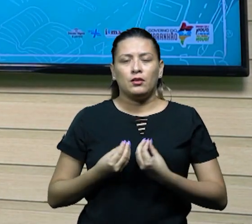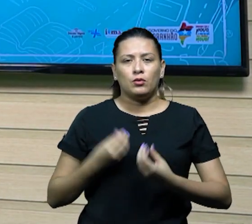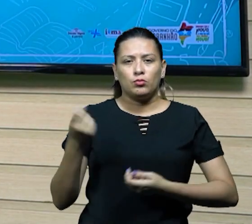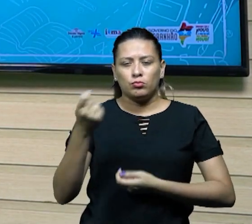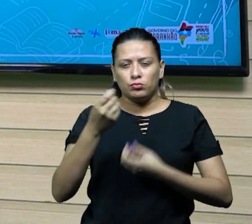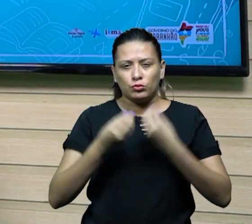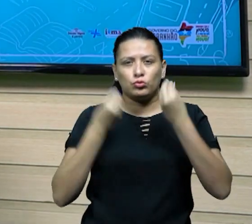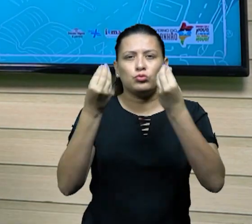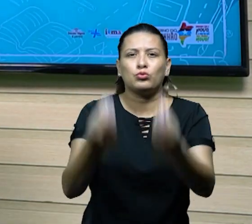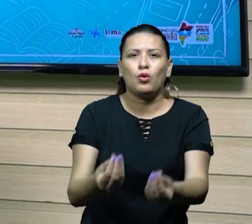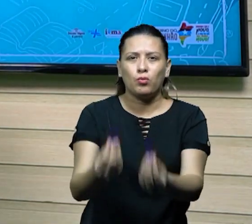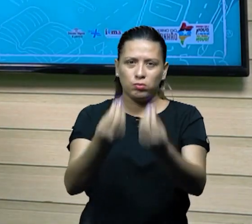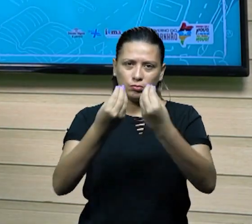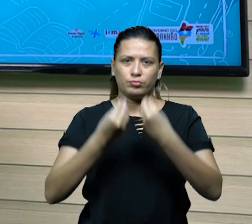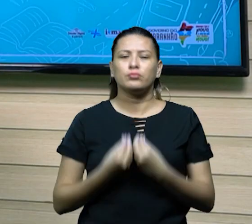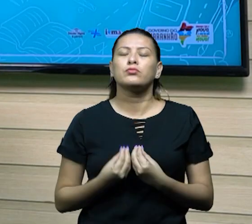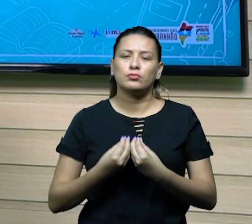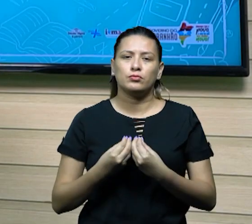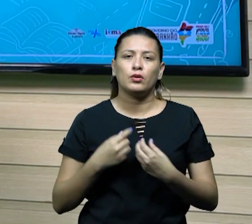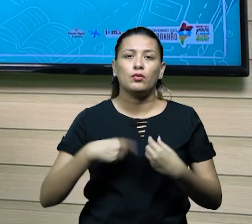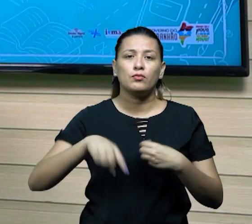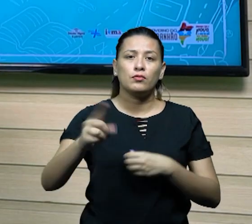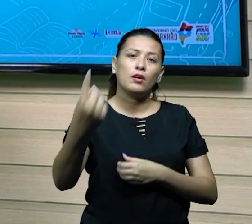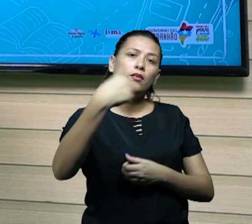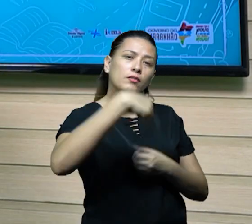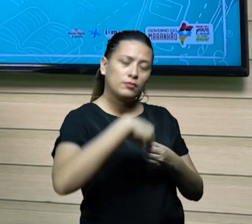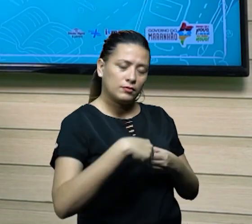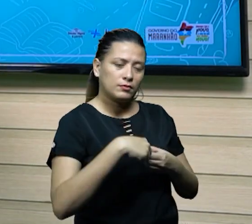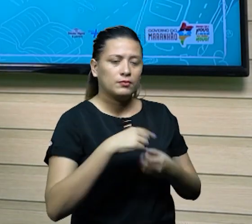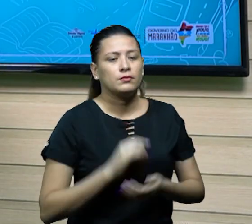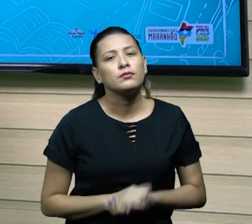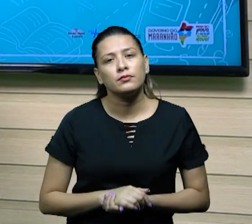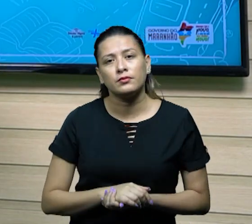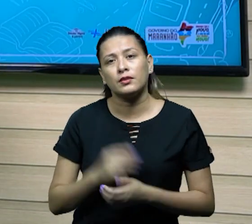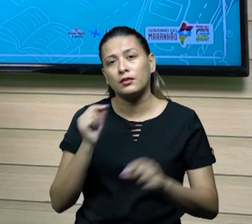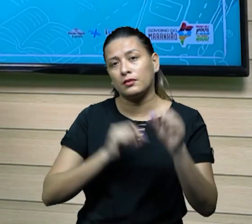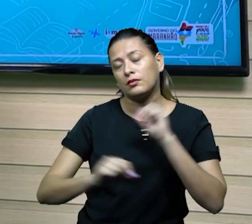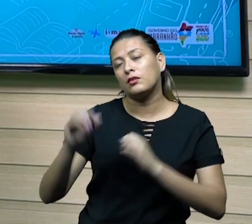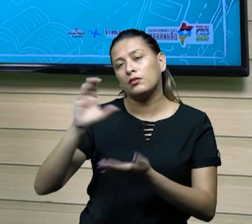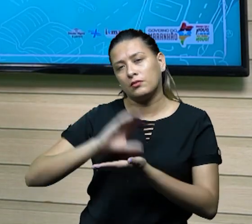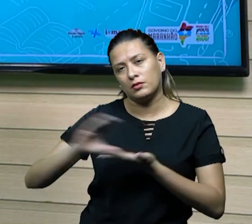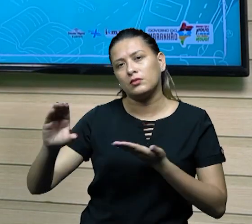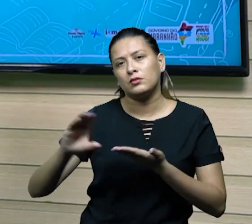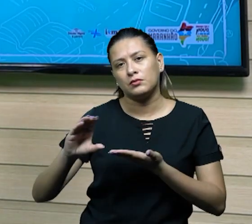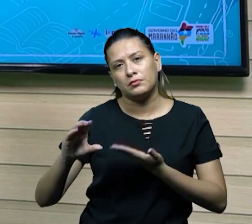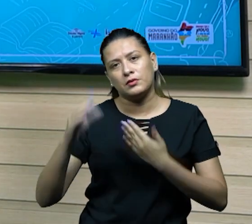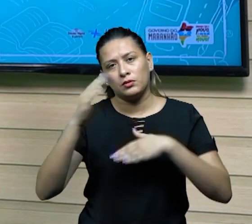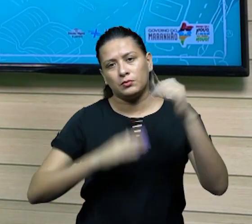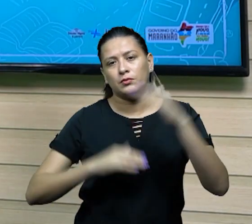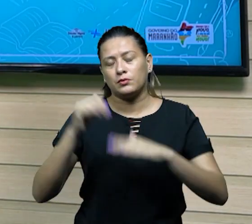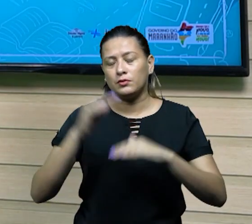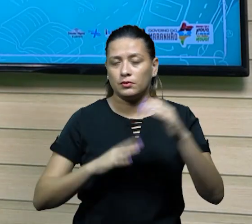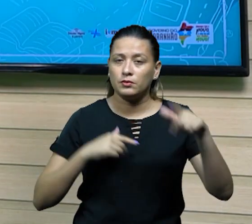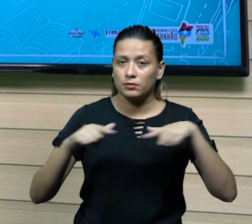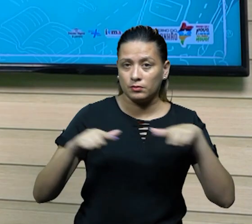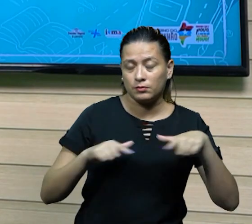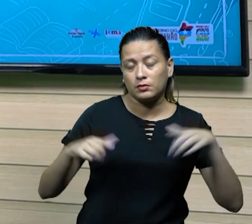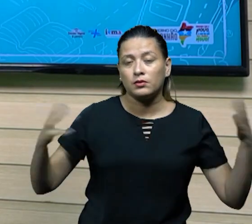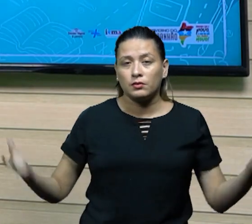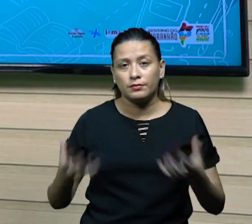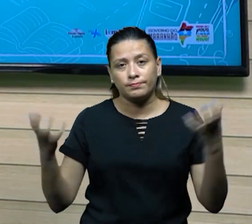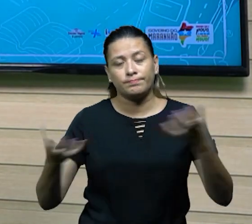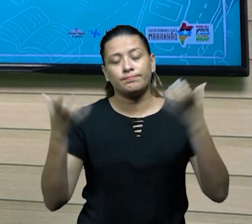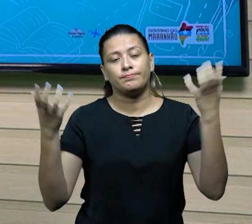fosse um bumerangue, né? Quando você joga, ele não volta. Normalmente quando ele volta mais forte. Né? Então assim que eu tenho que encarar um treinamento, né?